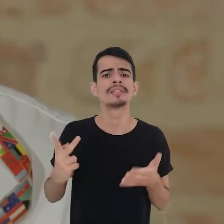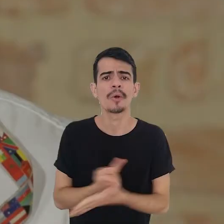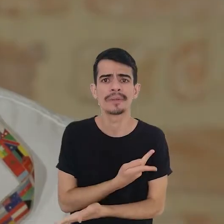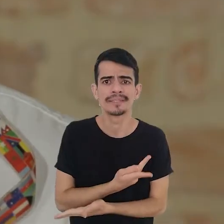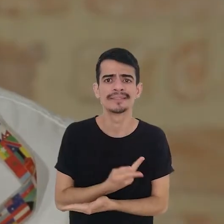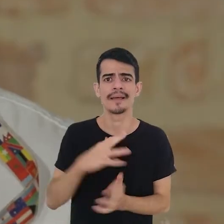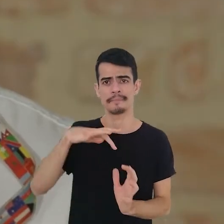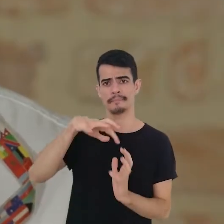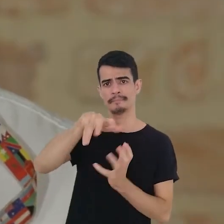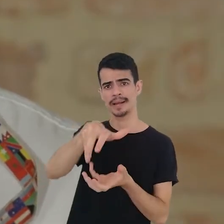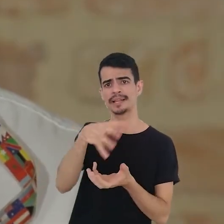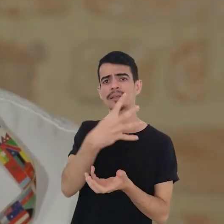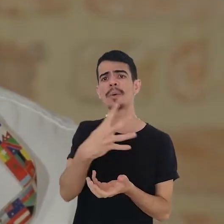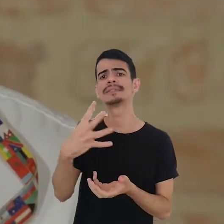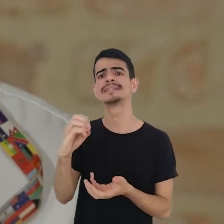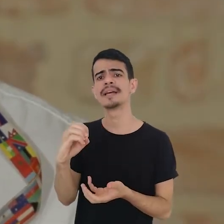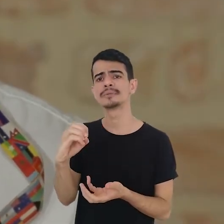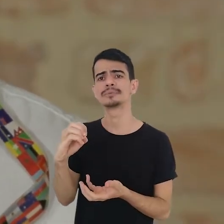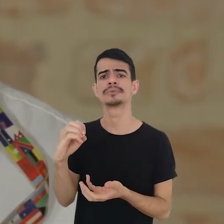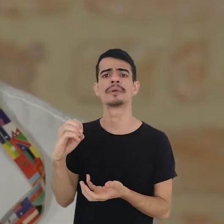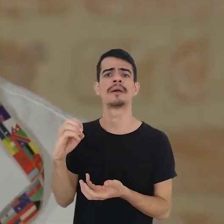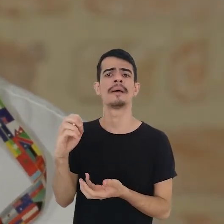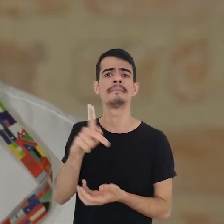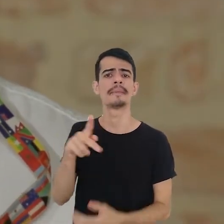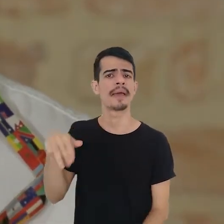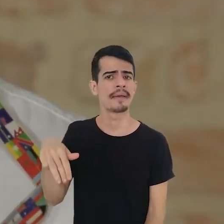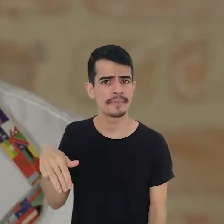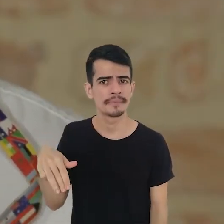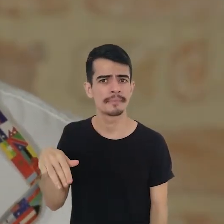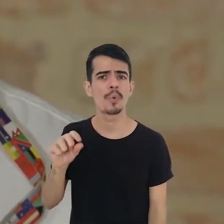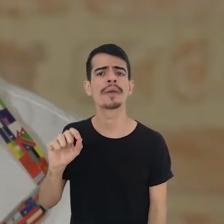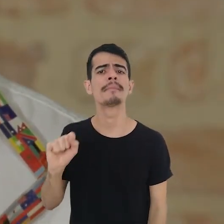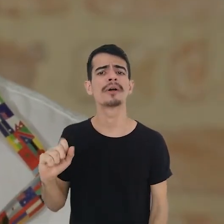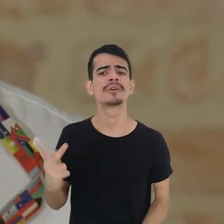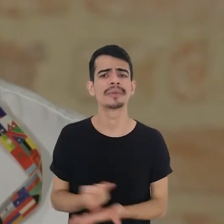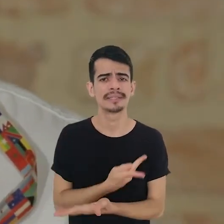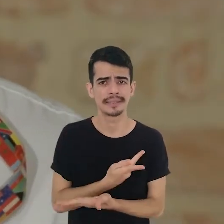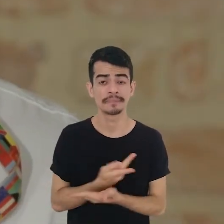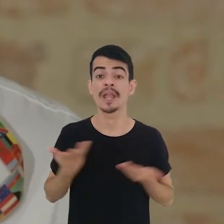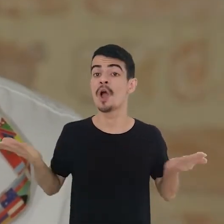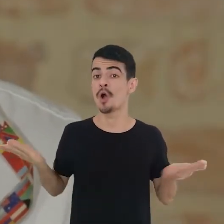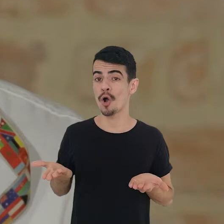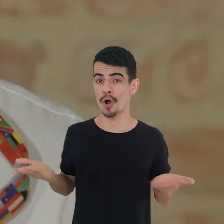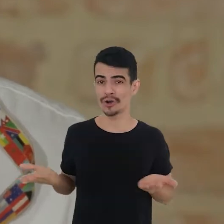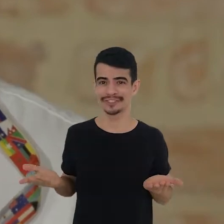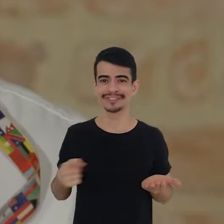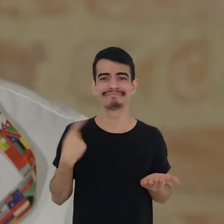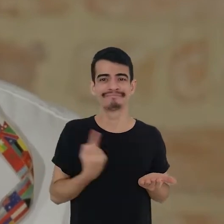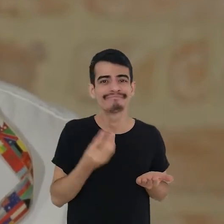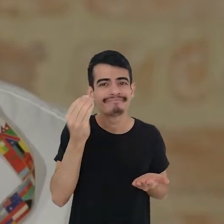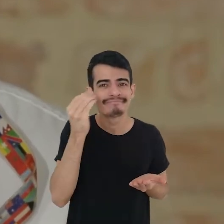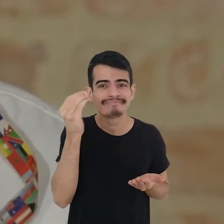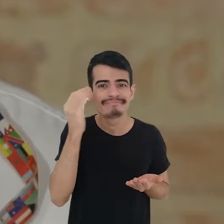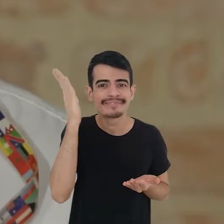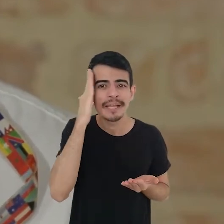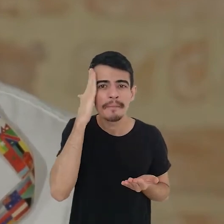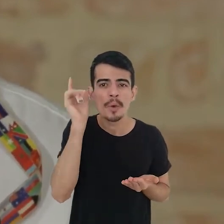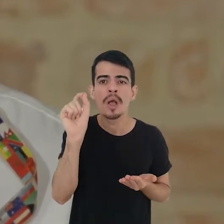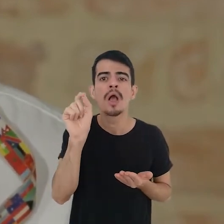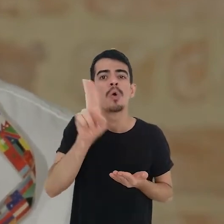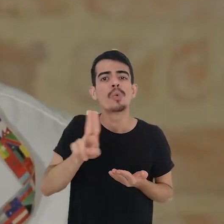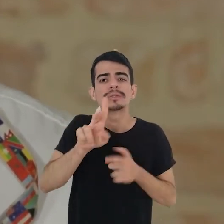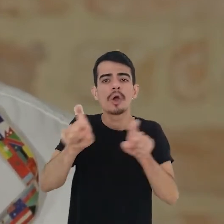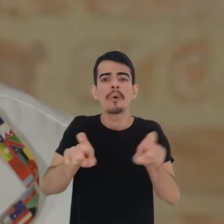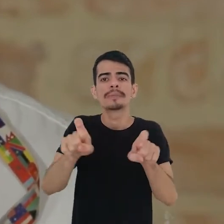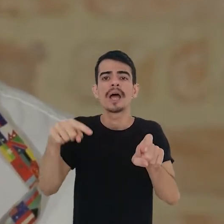de 400 ppm? É claro que nós utilizamos, hoje, para tentar saber disso,